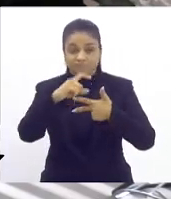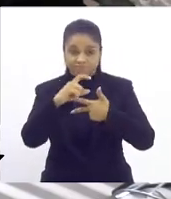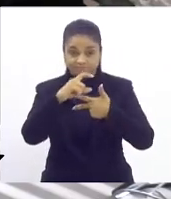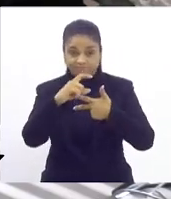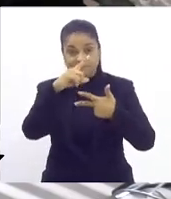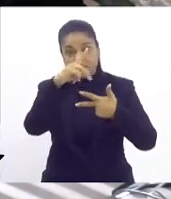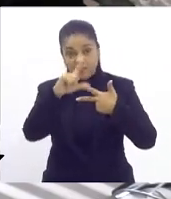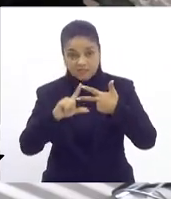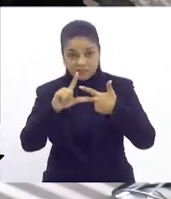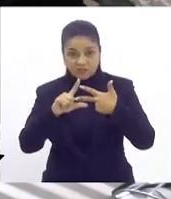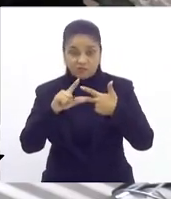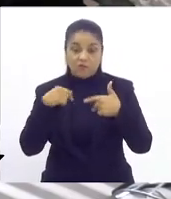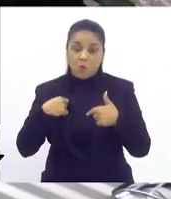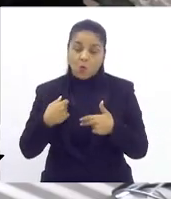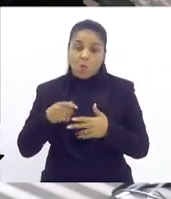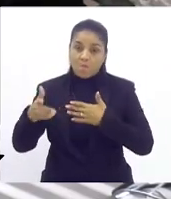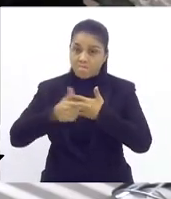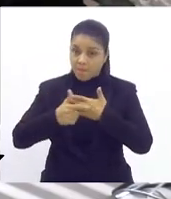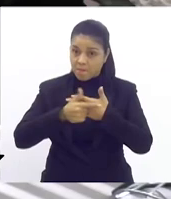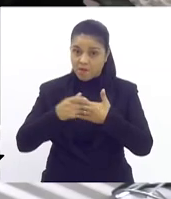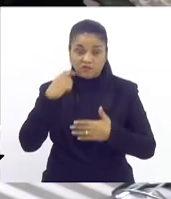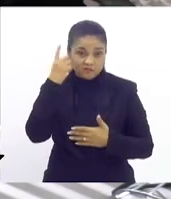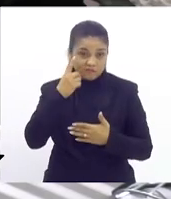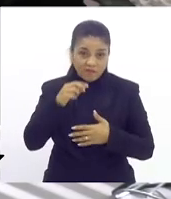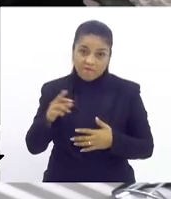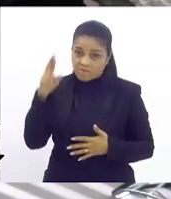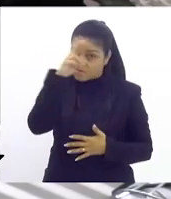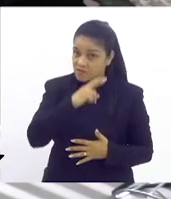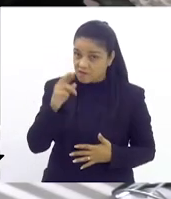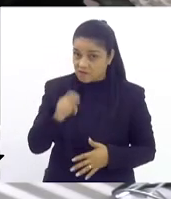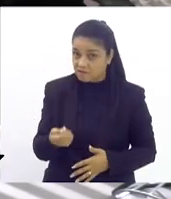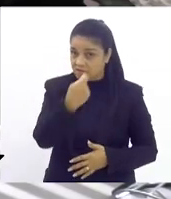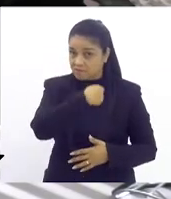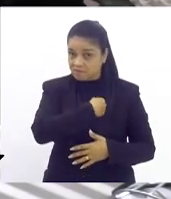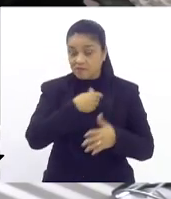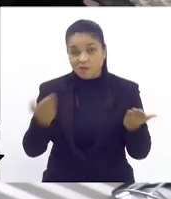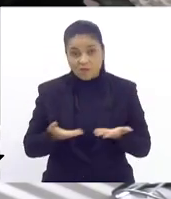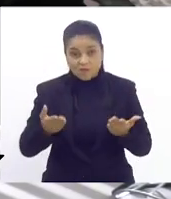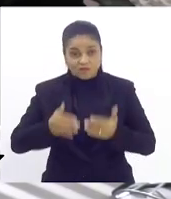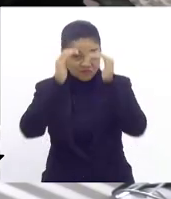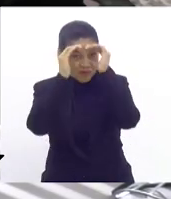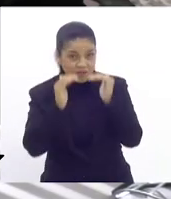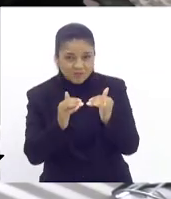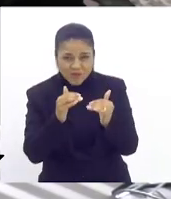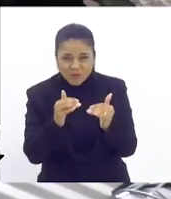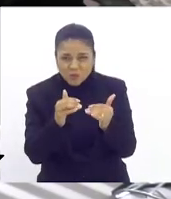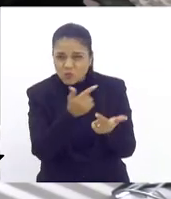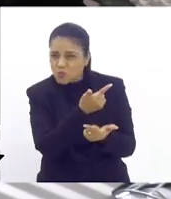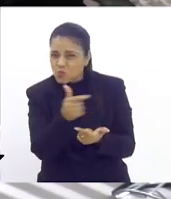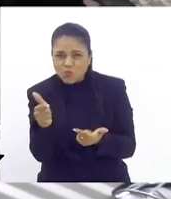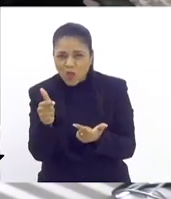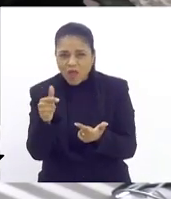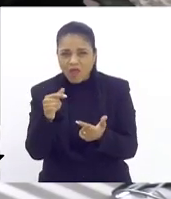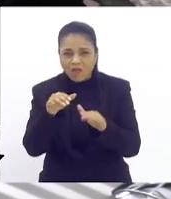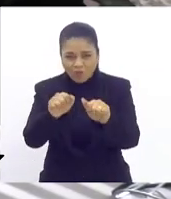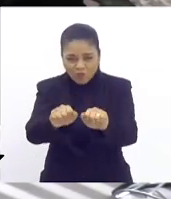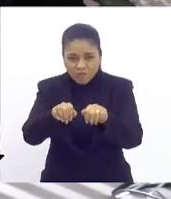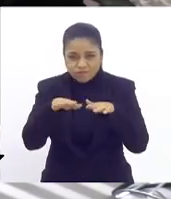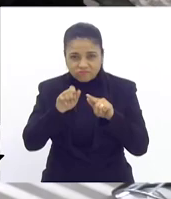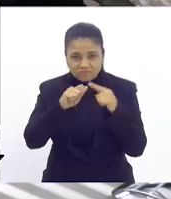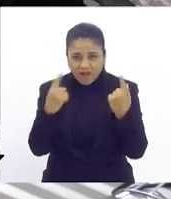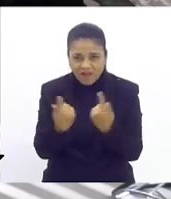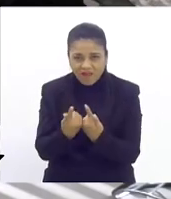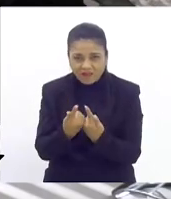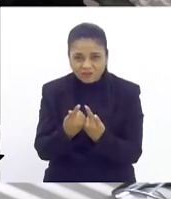fiscalizar e o que ela faz hoje total falta de respeito com Parlamento com o estado do Rio de Janeiro